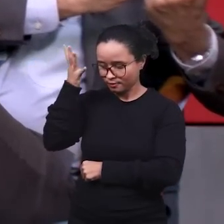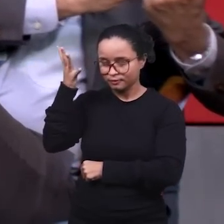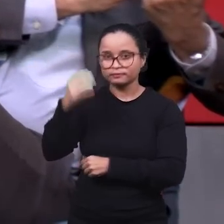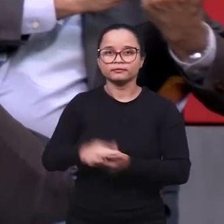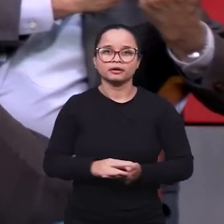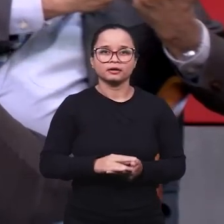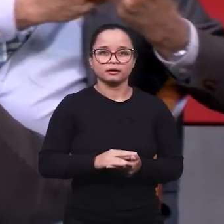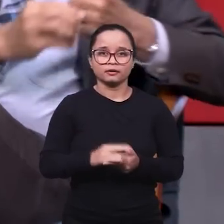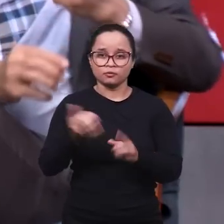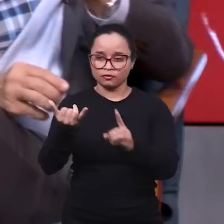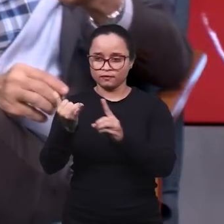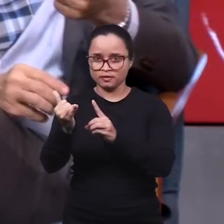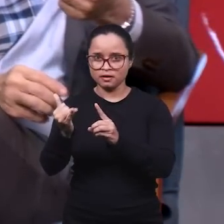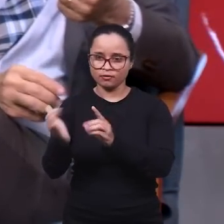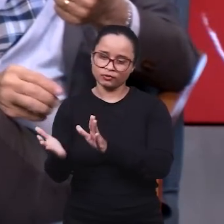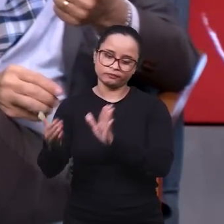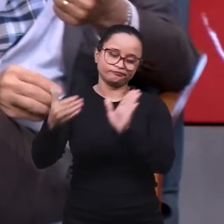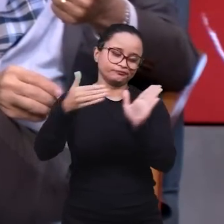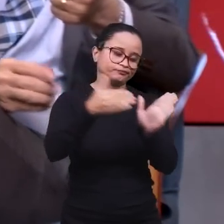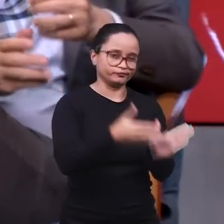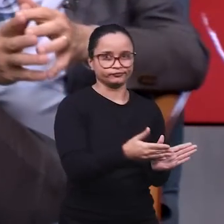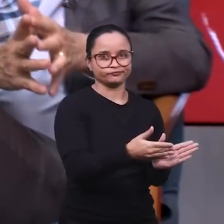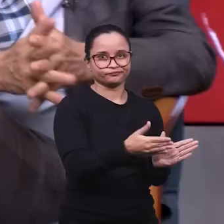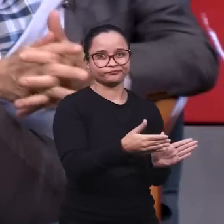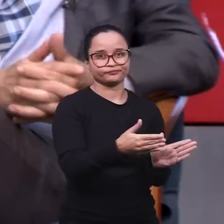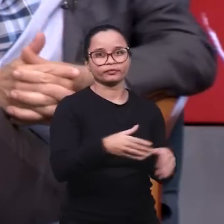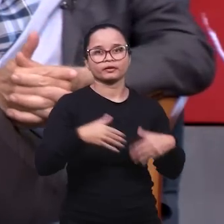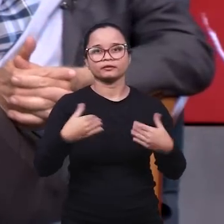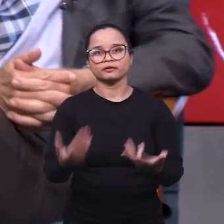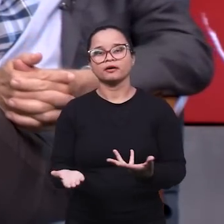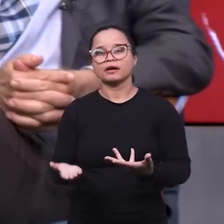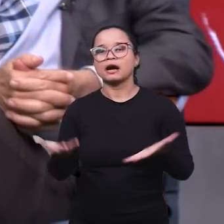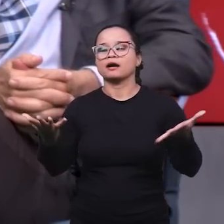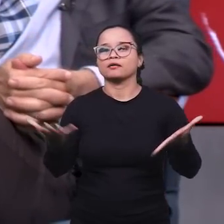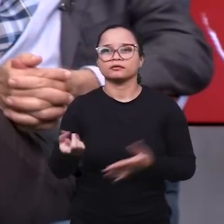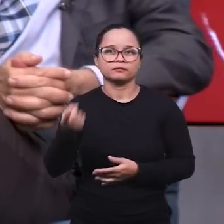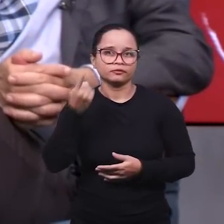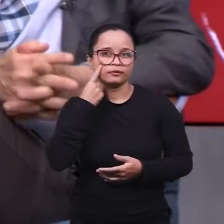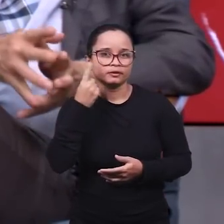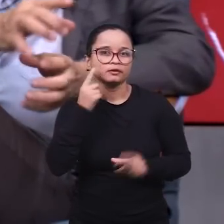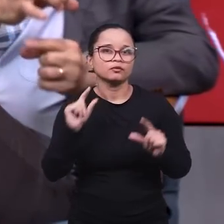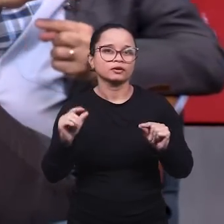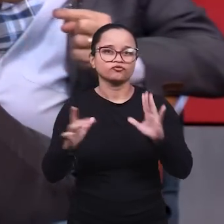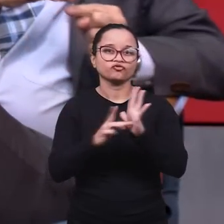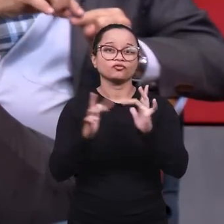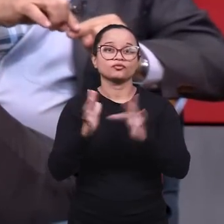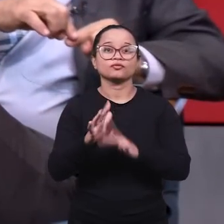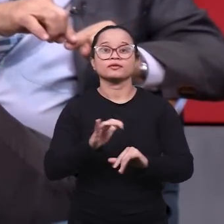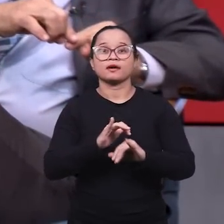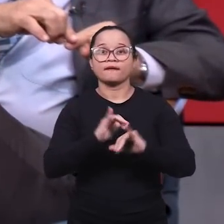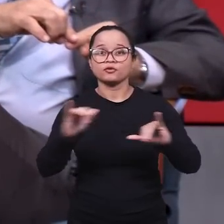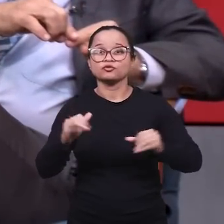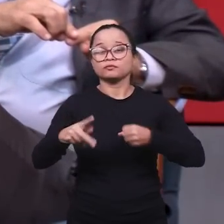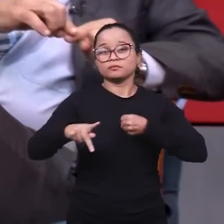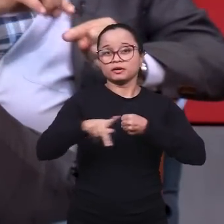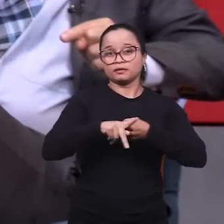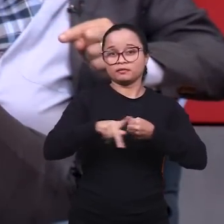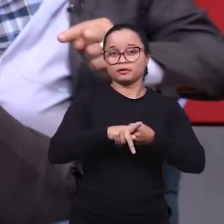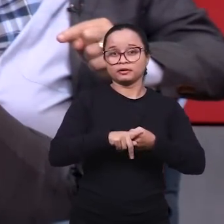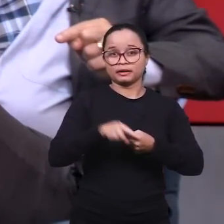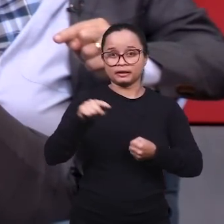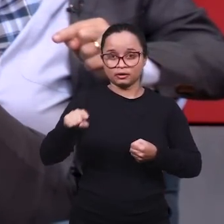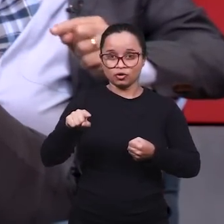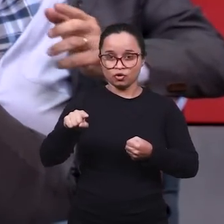sai do profético. Vamos voltar para aquilo que Jesus disse a Pedro: o que desligar na